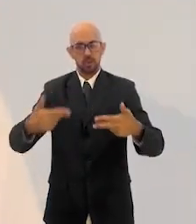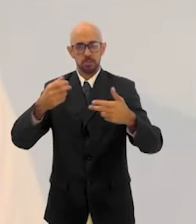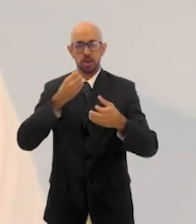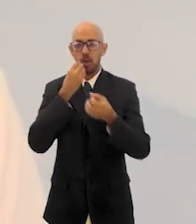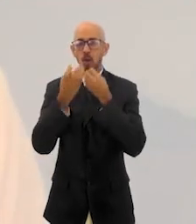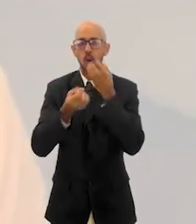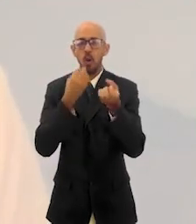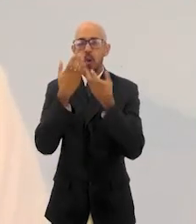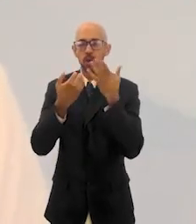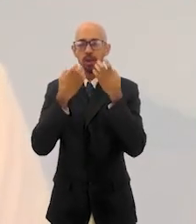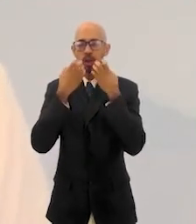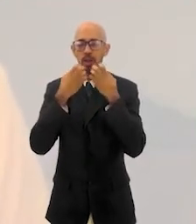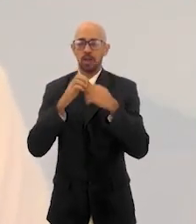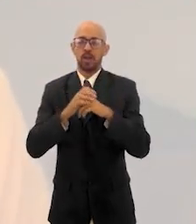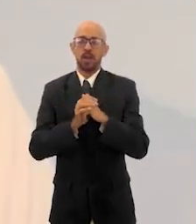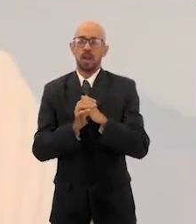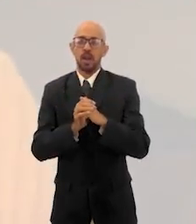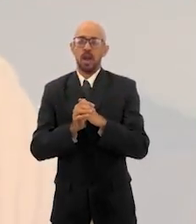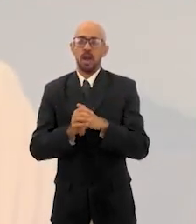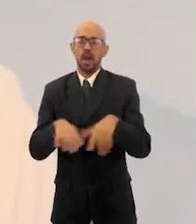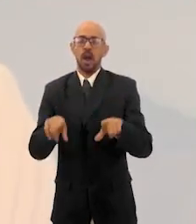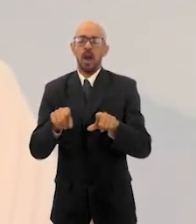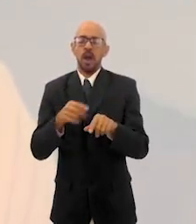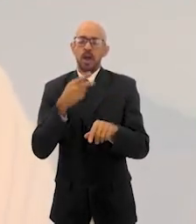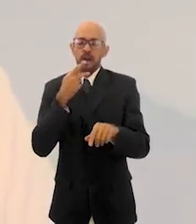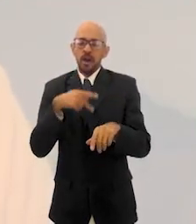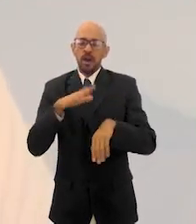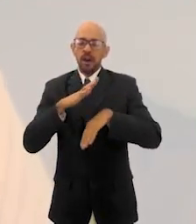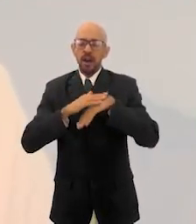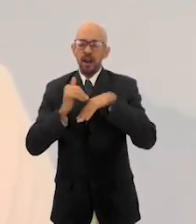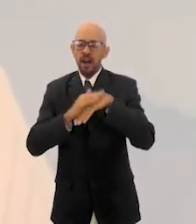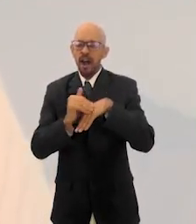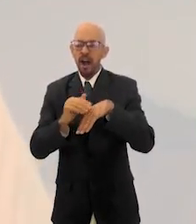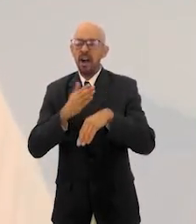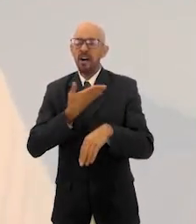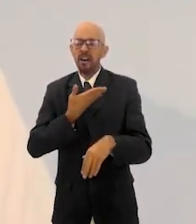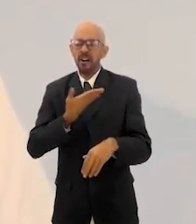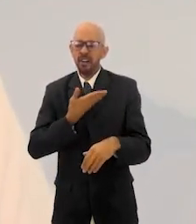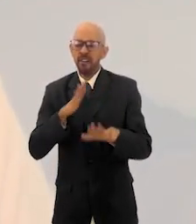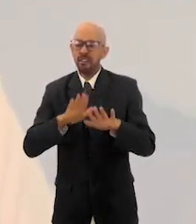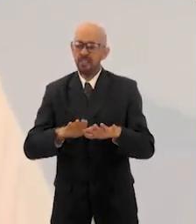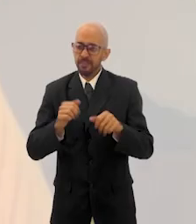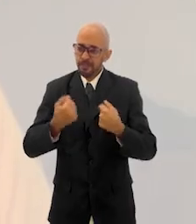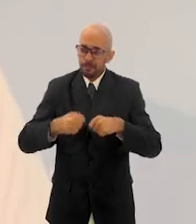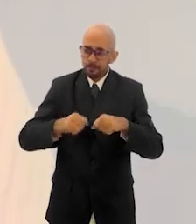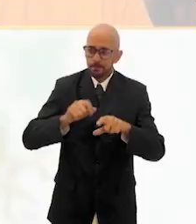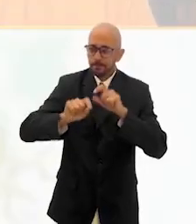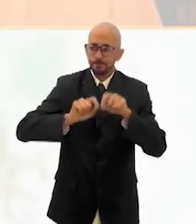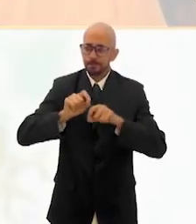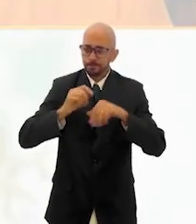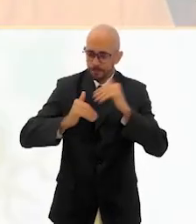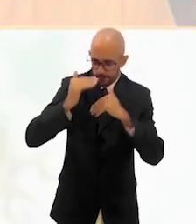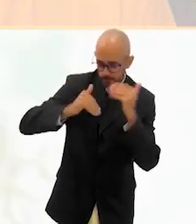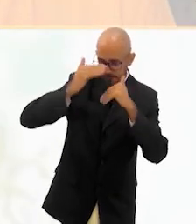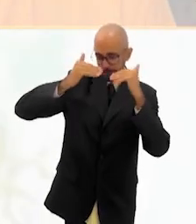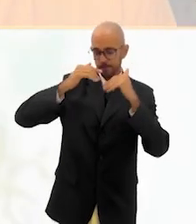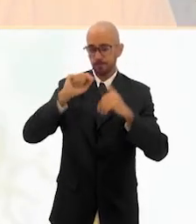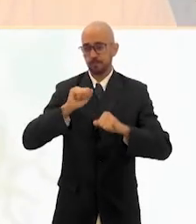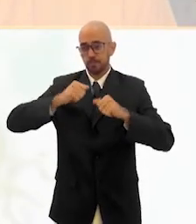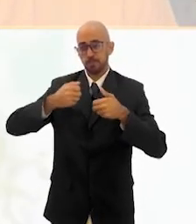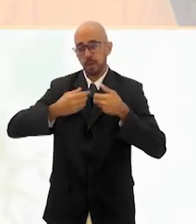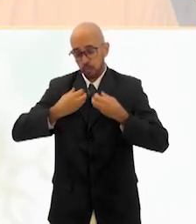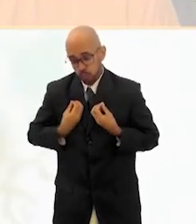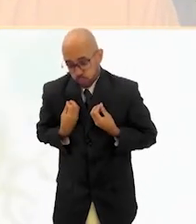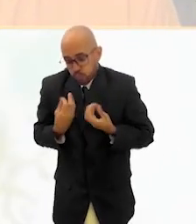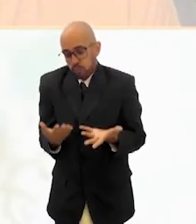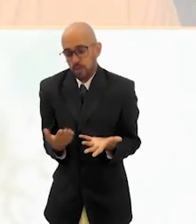Inclusive, uma coisa, que a gente estava falando tanto de carinho, de amizade, a gente precisa desenvolver os nossos canais para a gente conseguir passar o melhor de nós